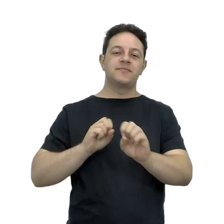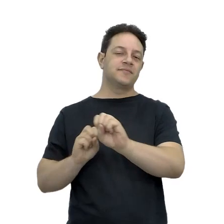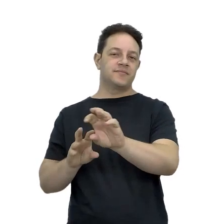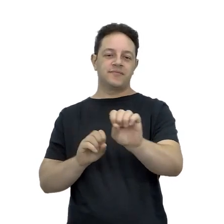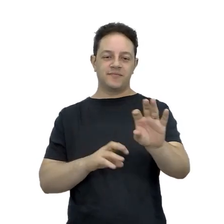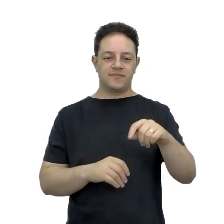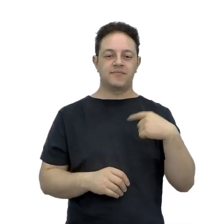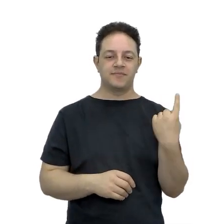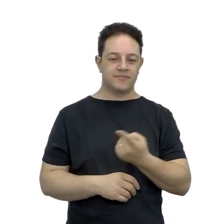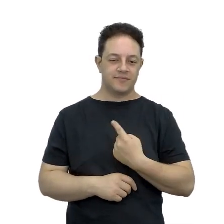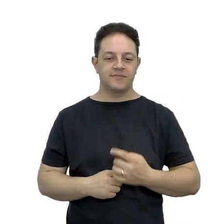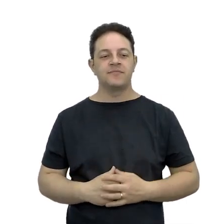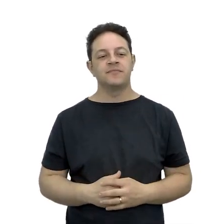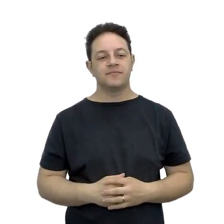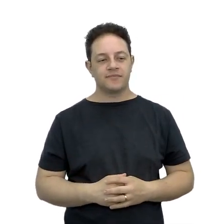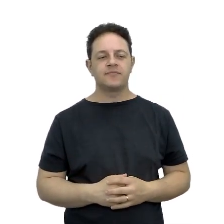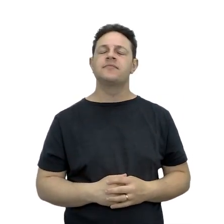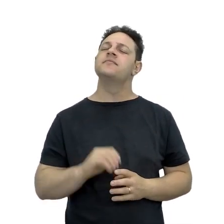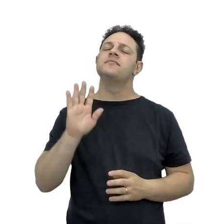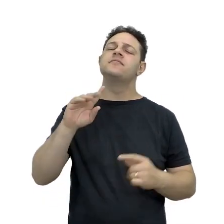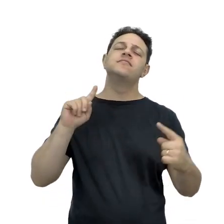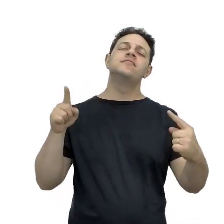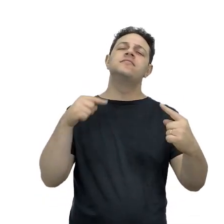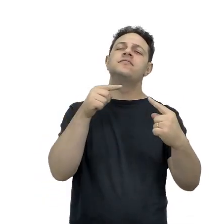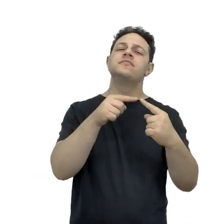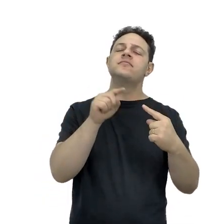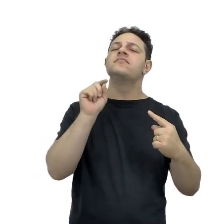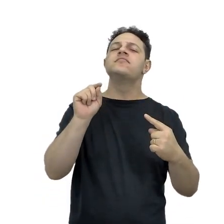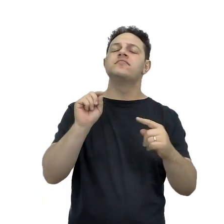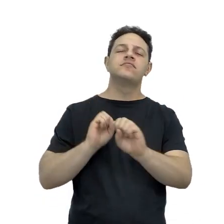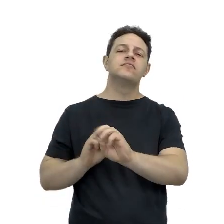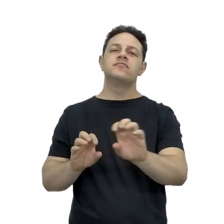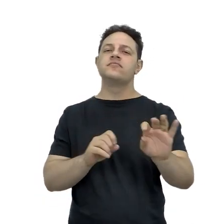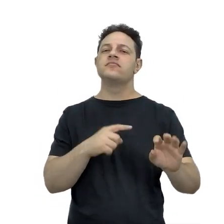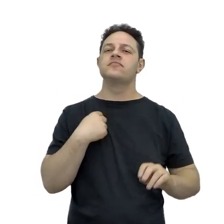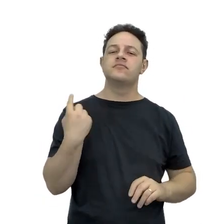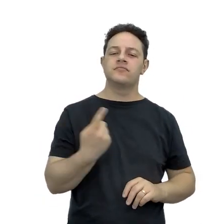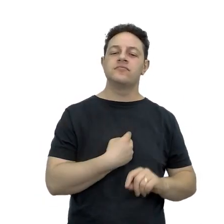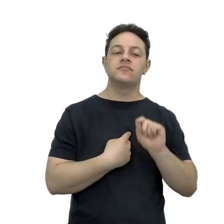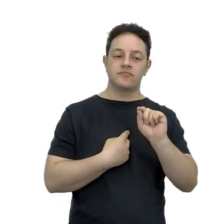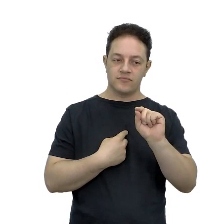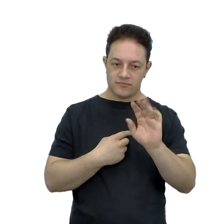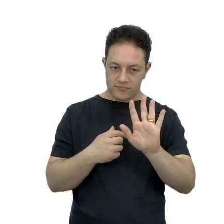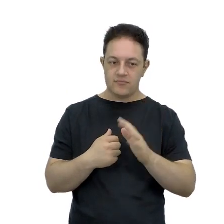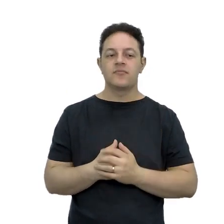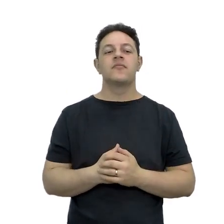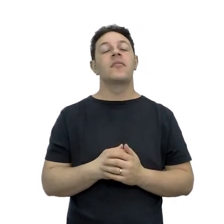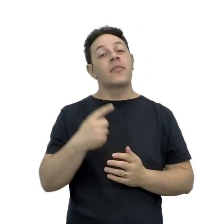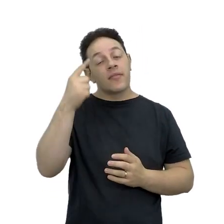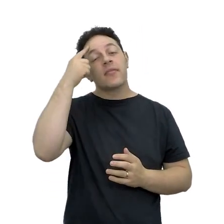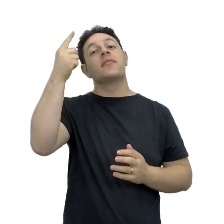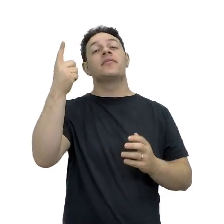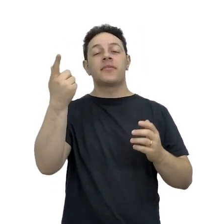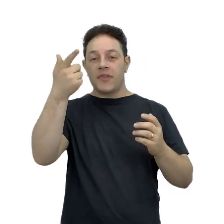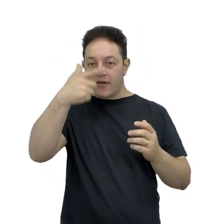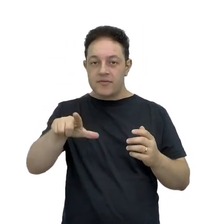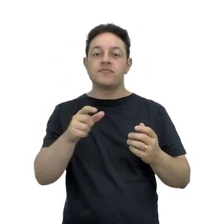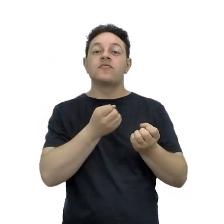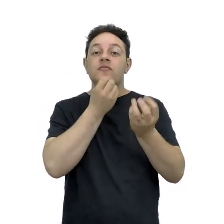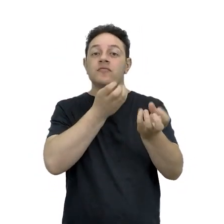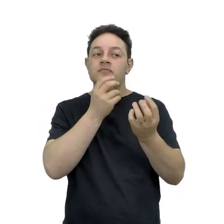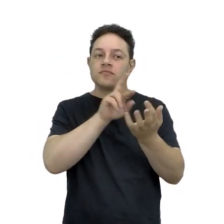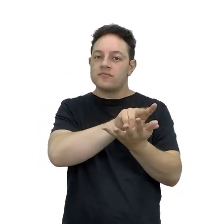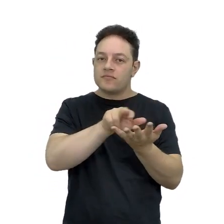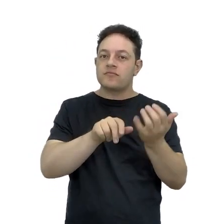formação. Quais são os objetivos da nossa formação? Retomar algumas informações